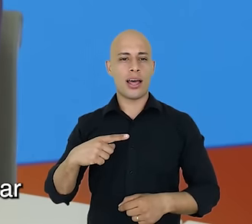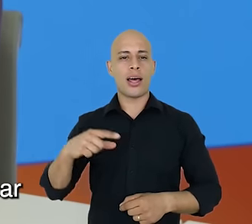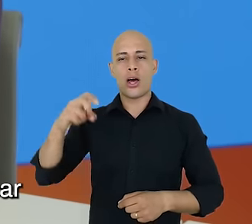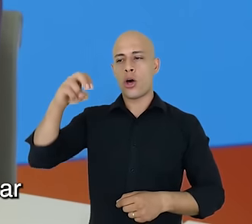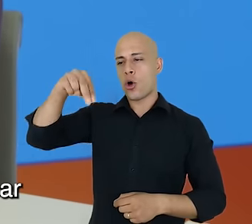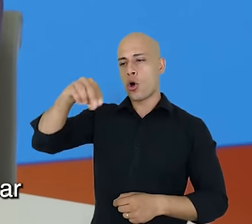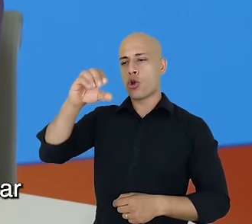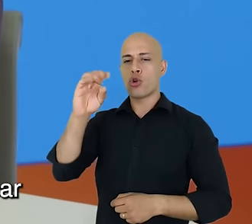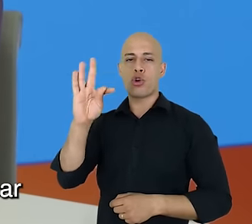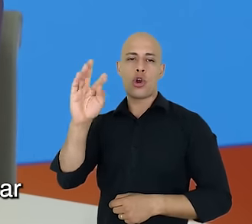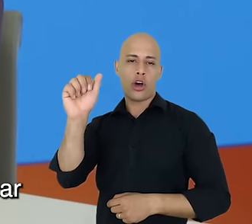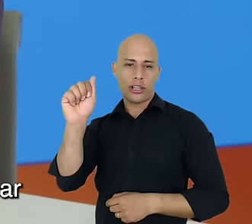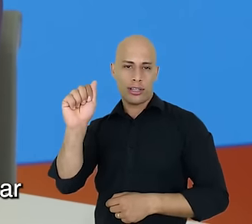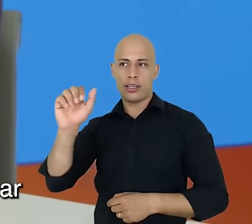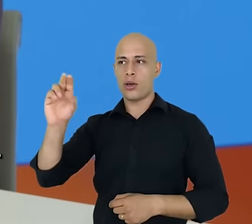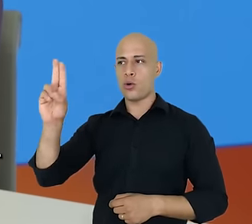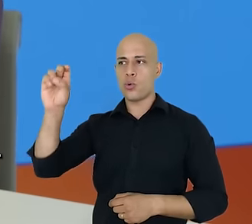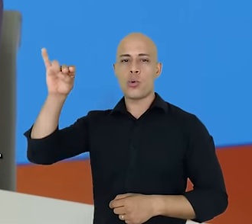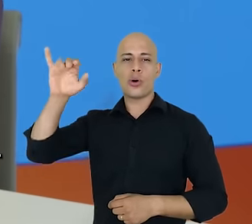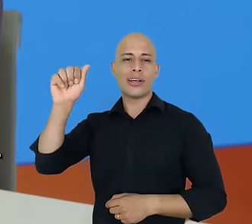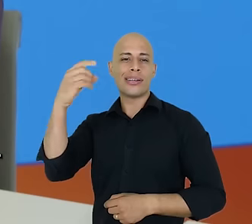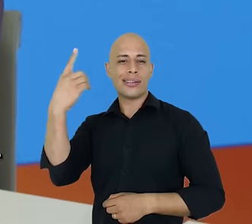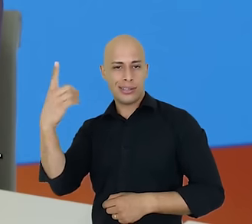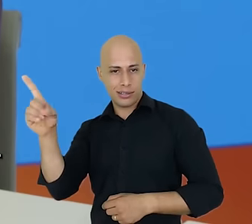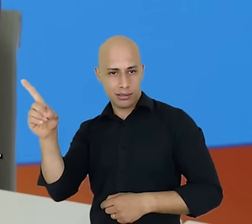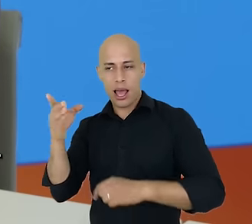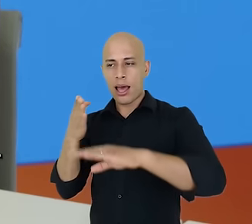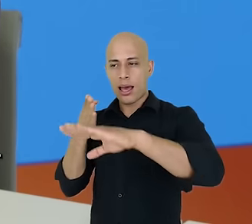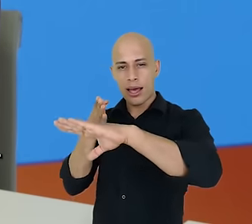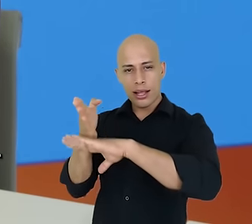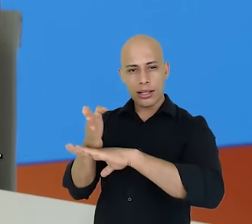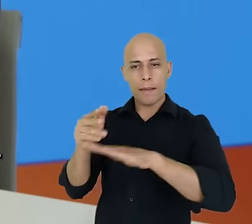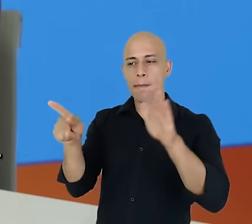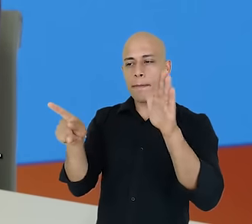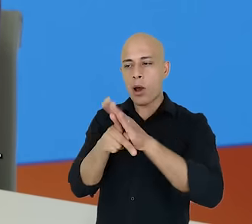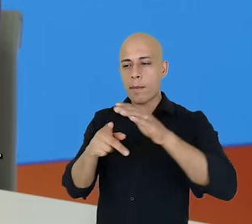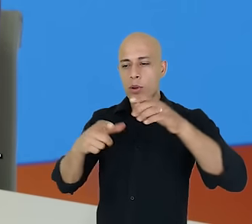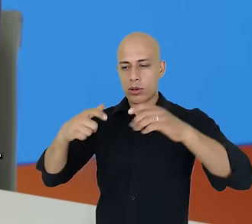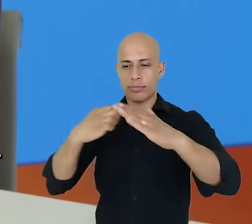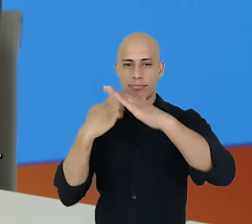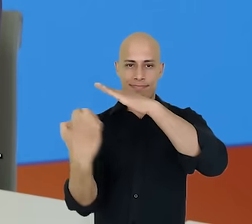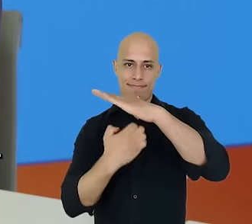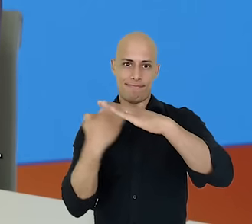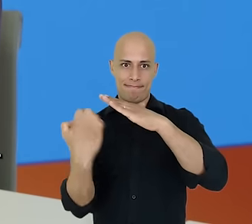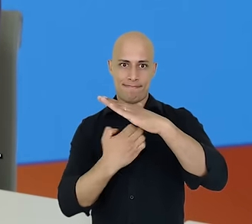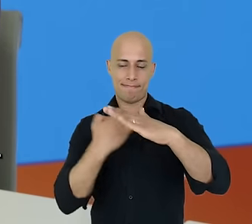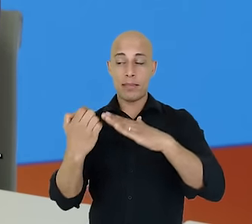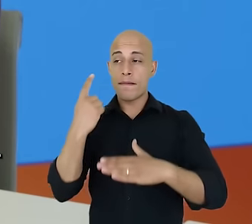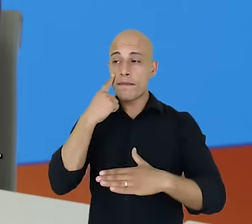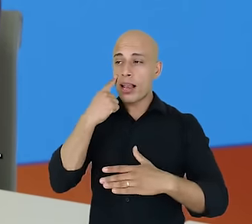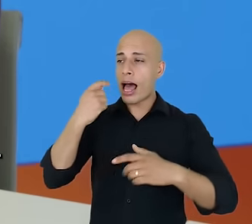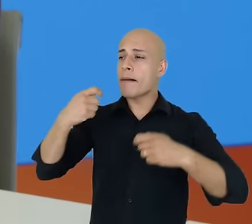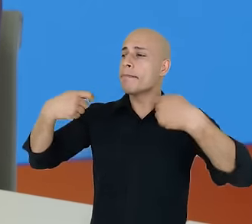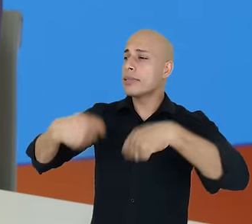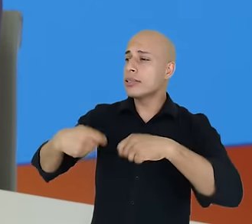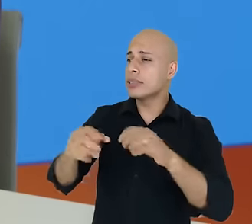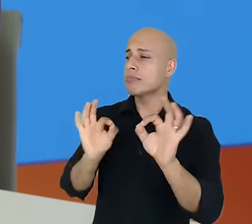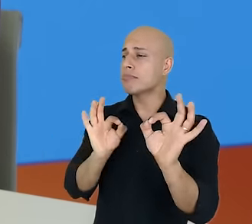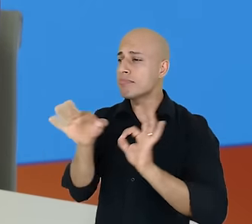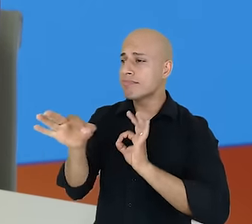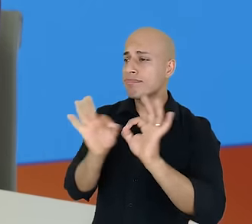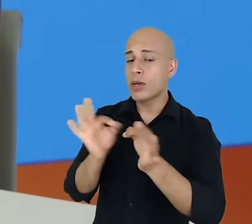termo que é mais fácil que ele vai ter que acessar o ambiente de empresas e verificar qual é a o trâmite que ele tem